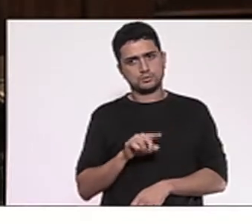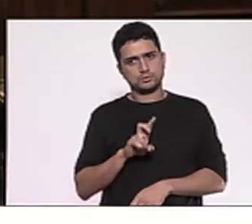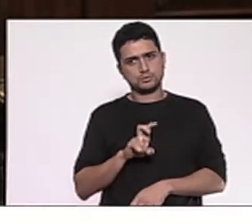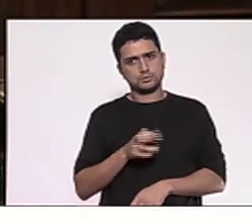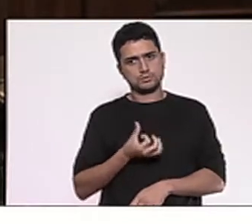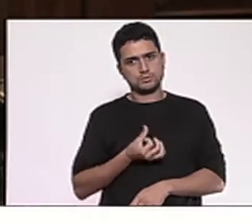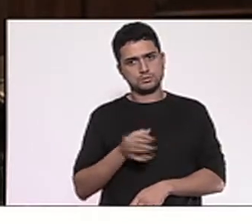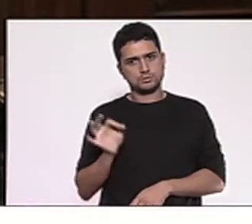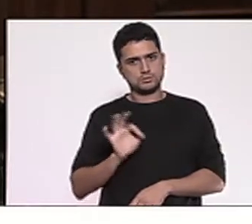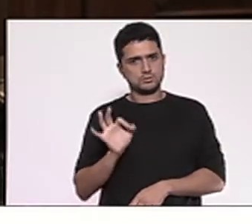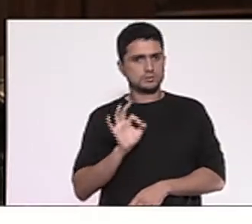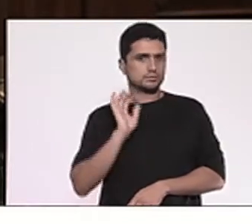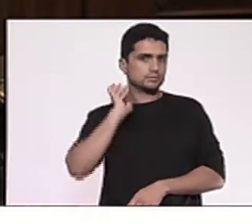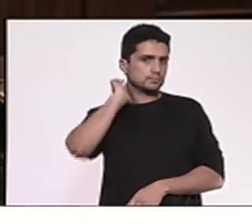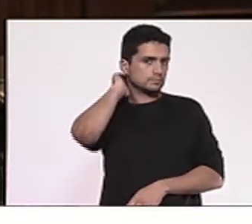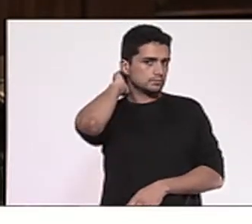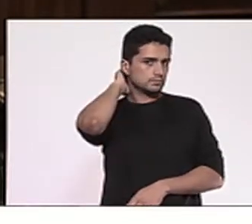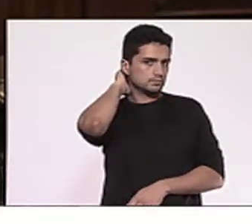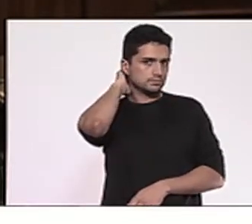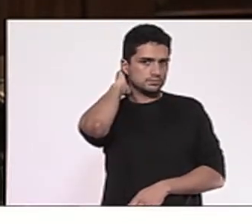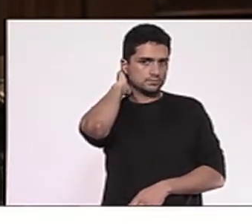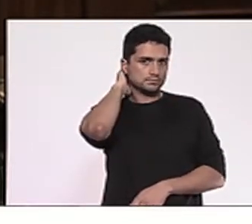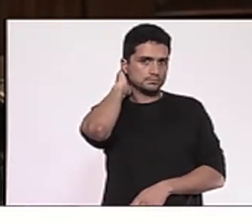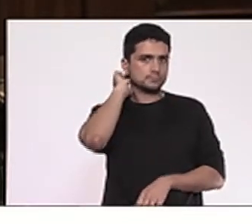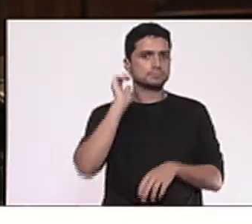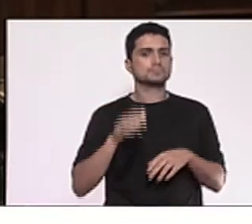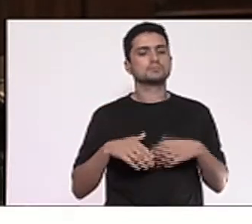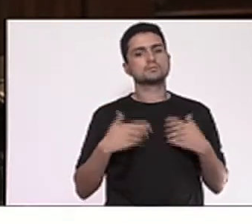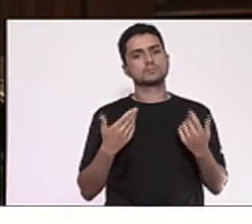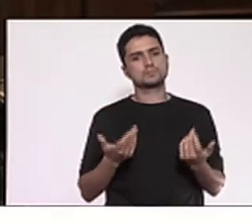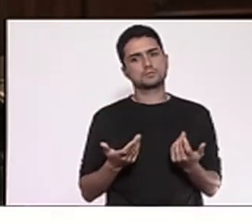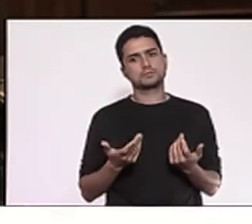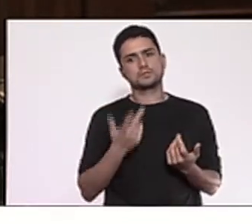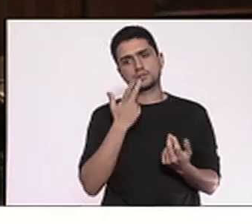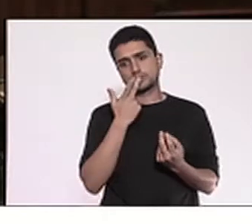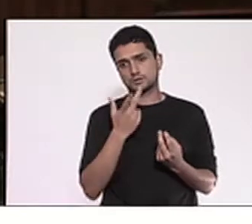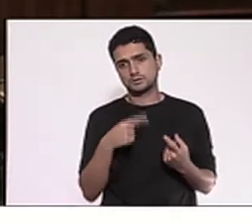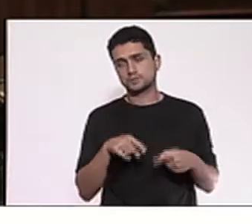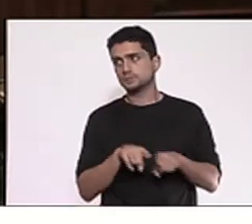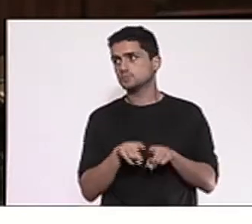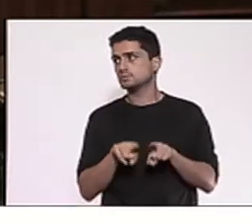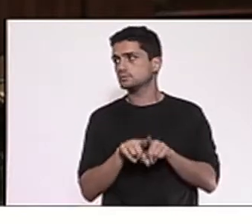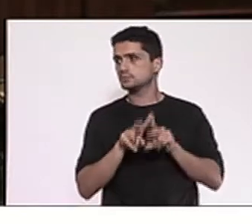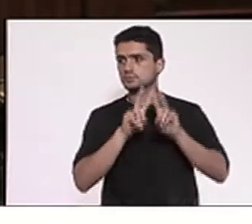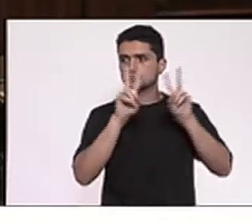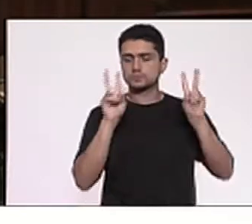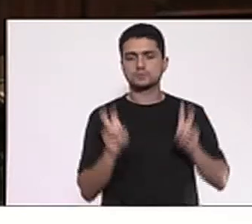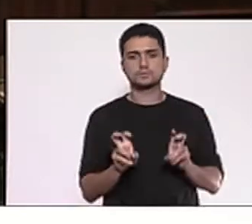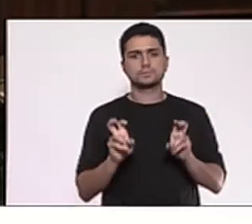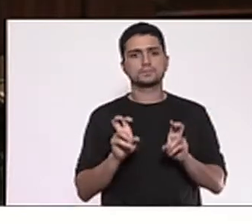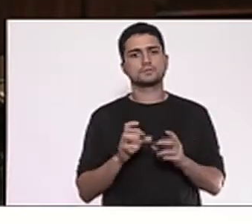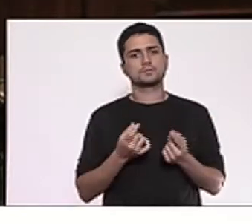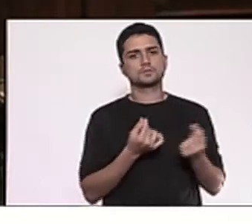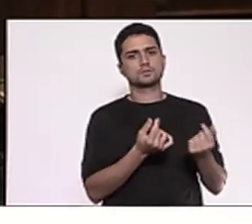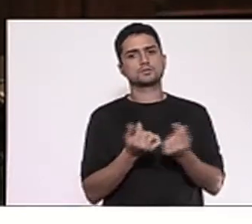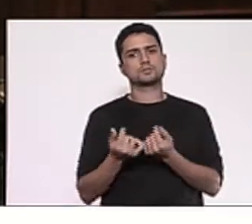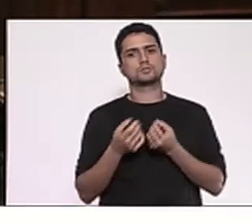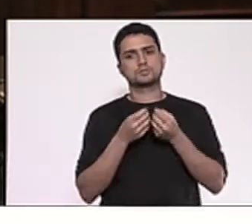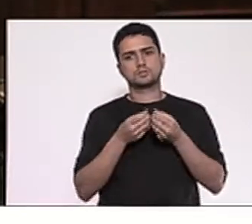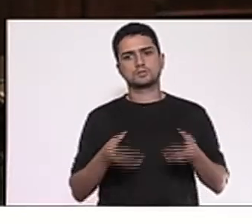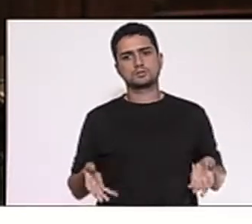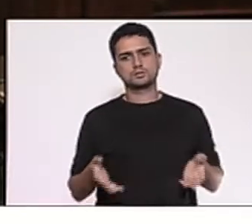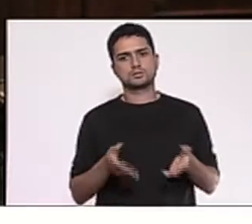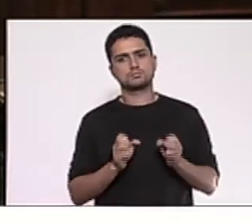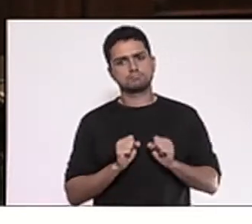6,56%. E isto incluindo as despesas apenas